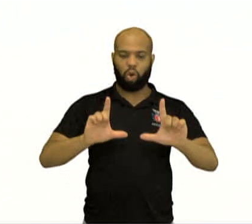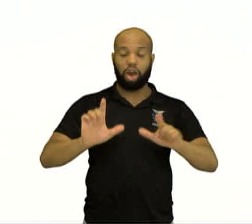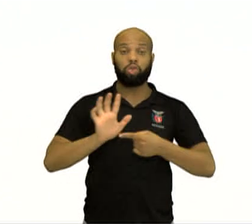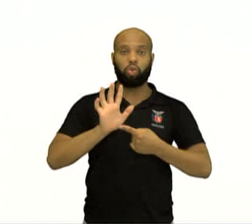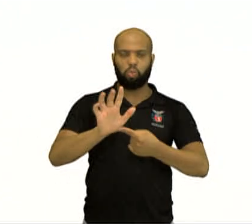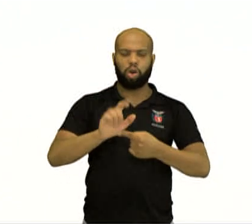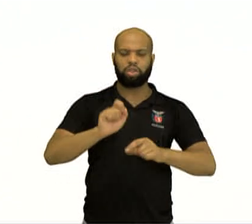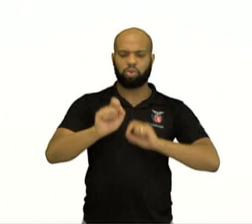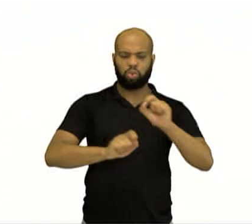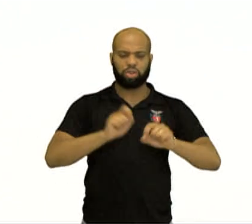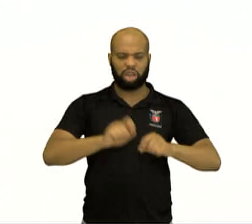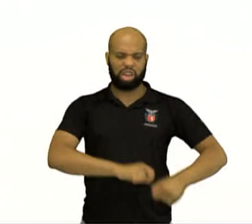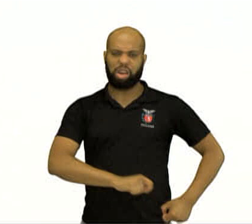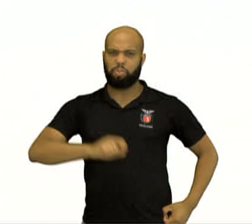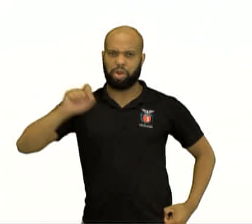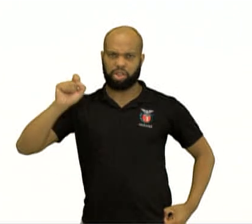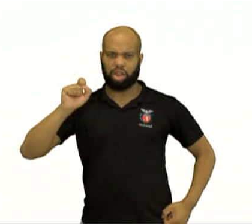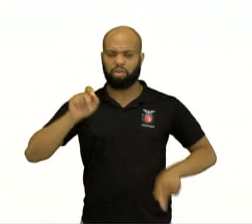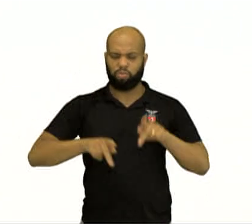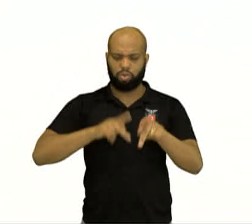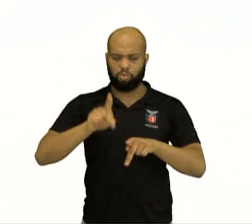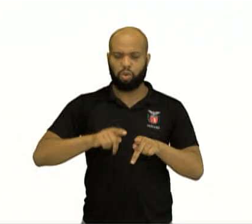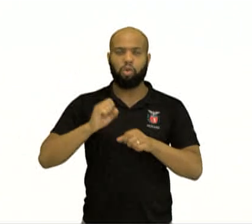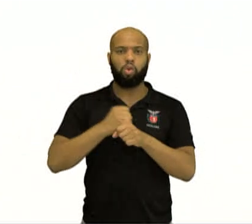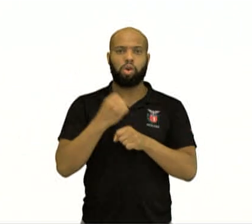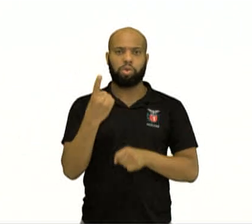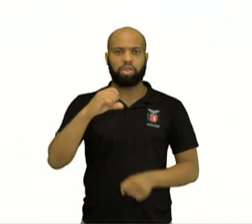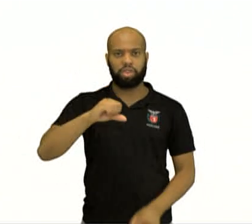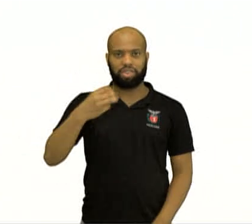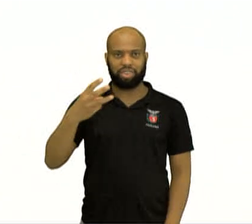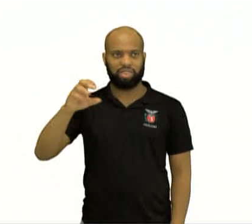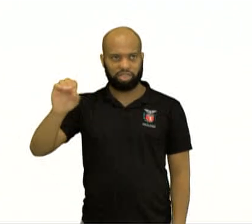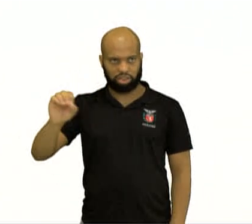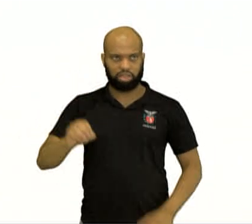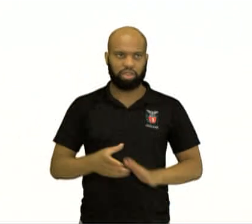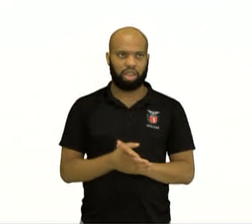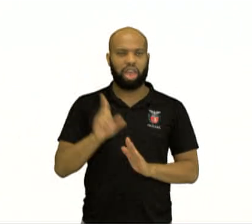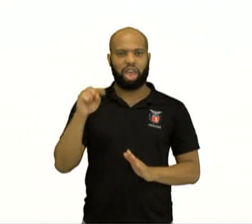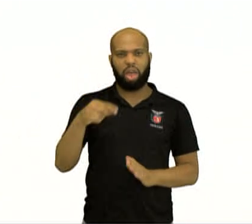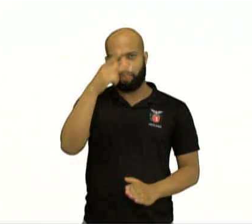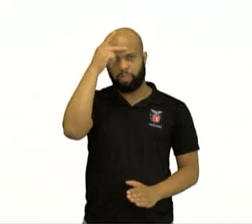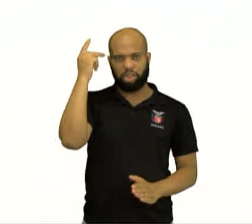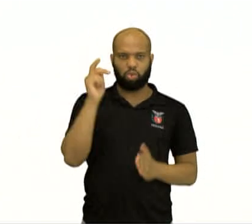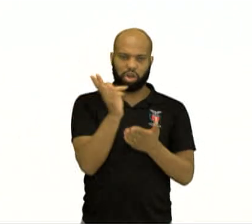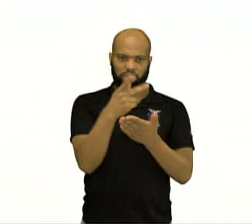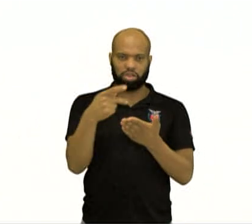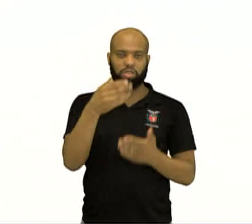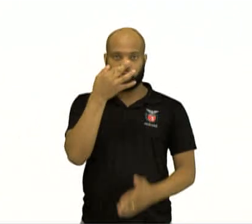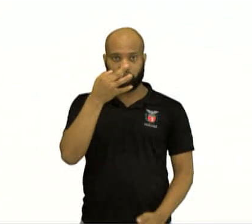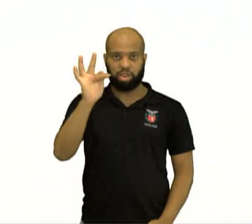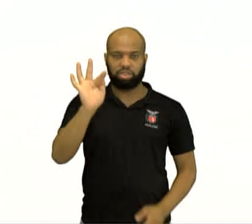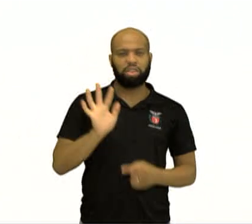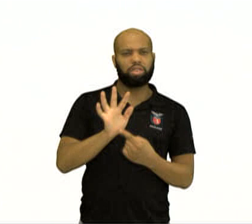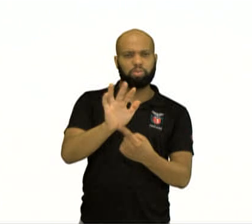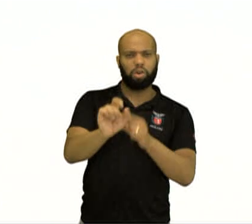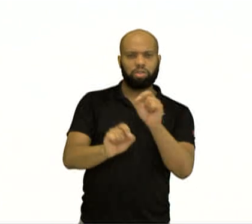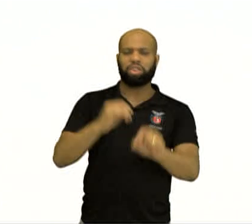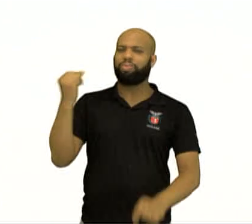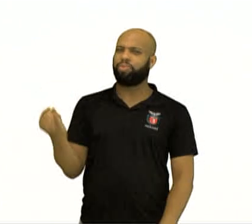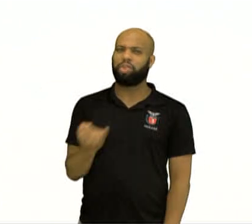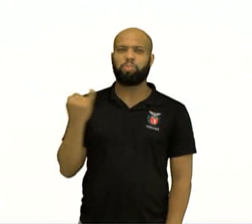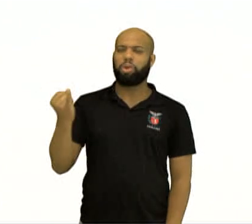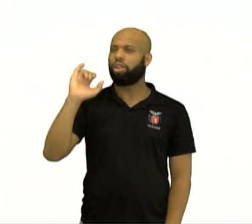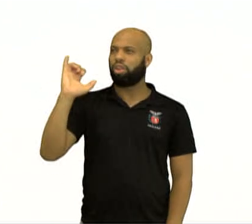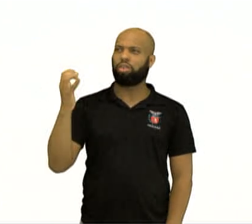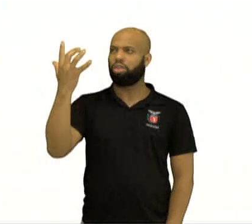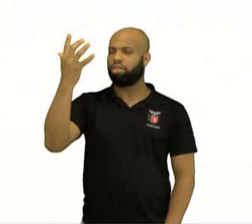Liberdade Guiando o Povo, de 1830, de Delacroix, alude a um dos mais importantes